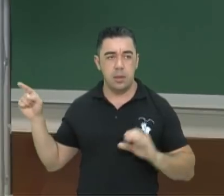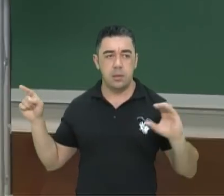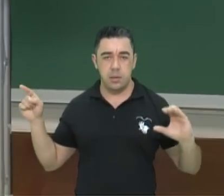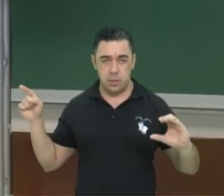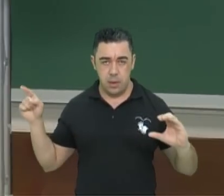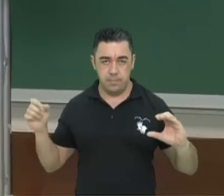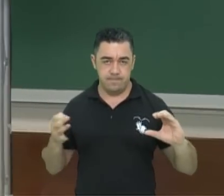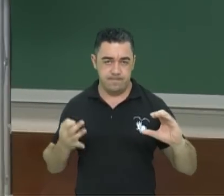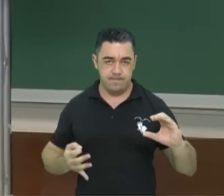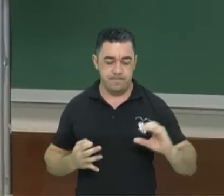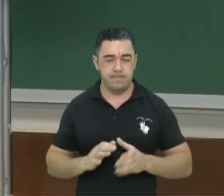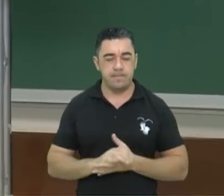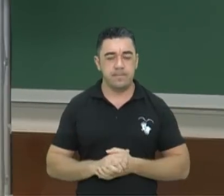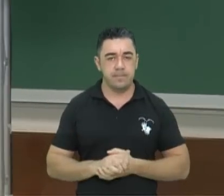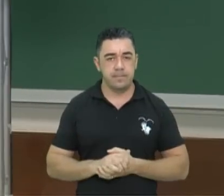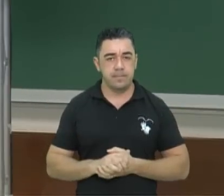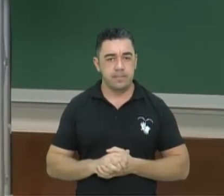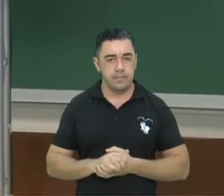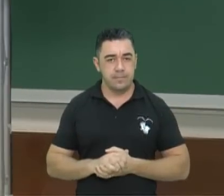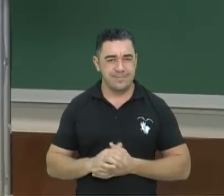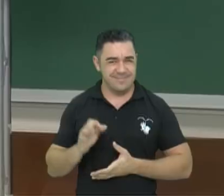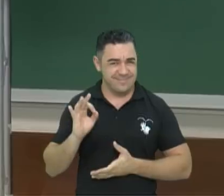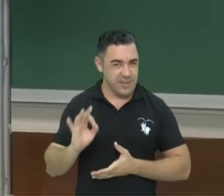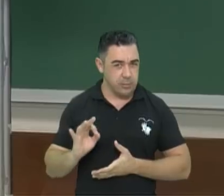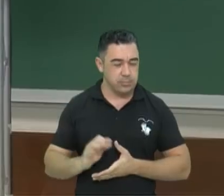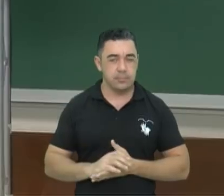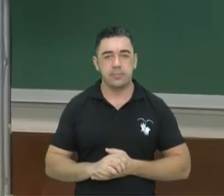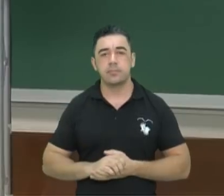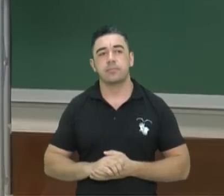letra C, tá bom? De certo.